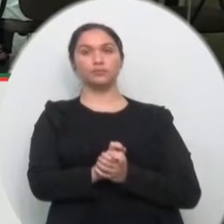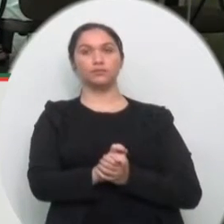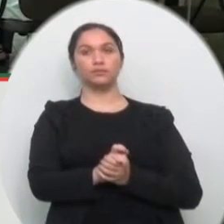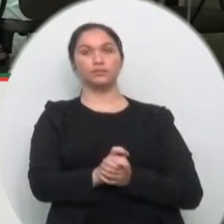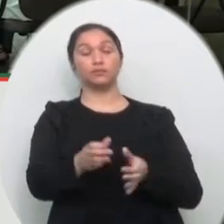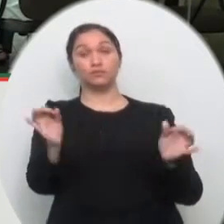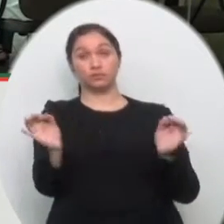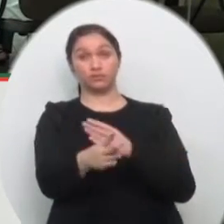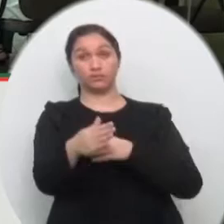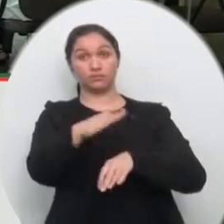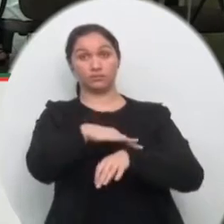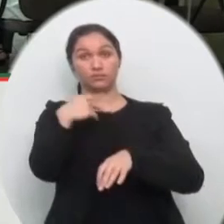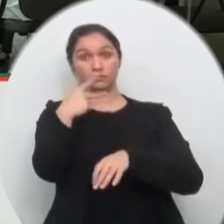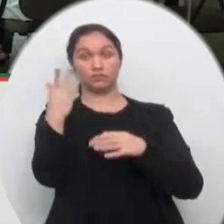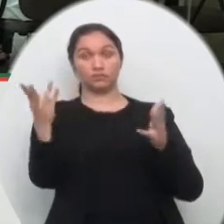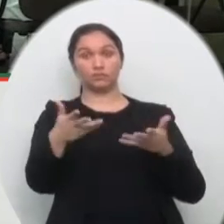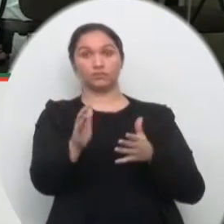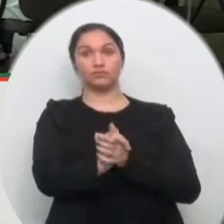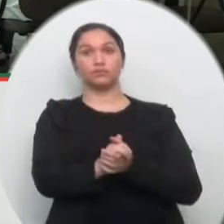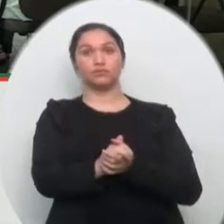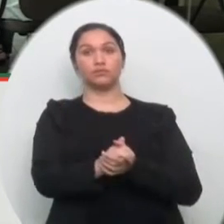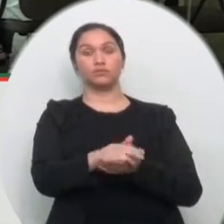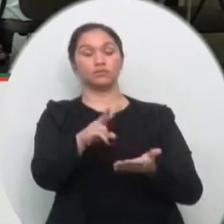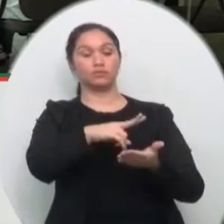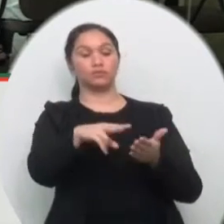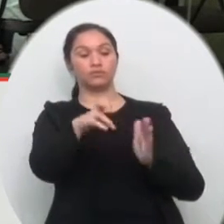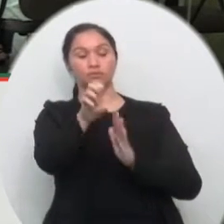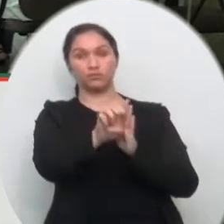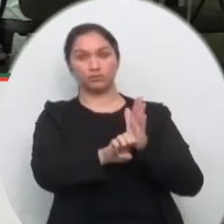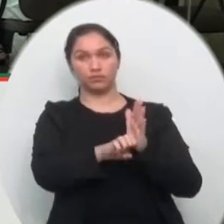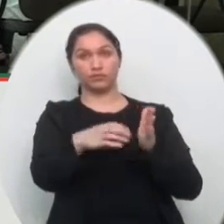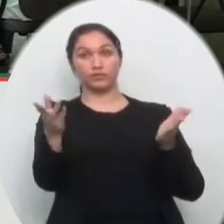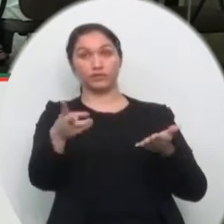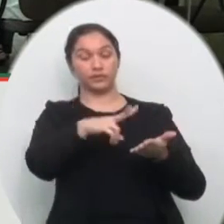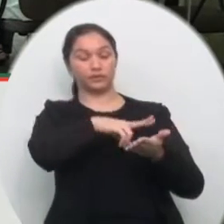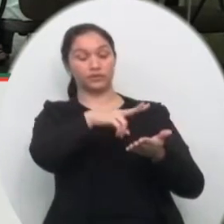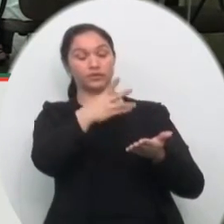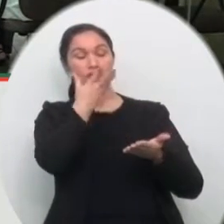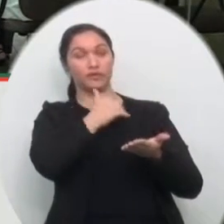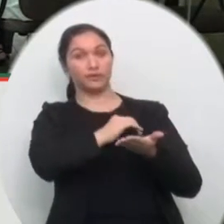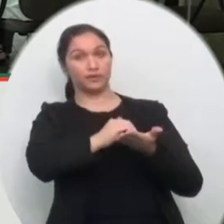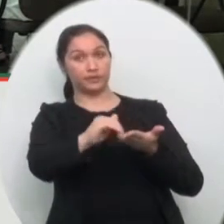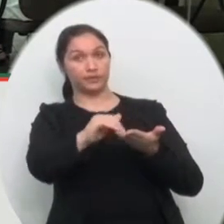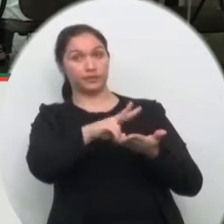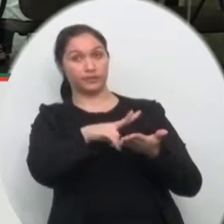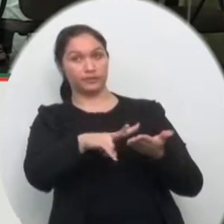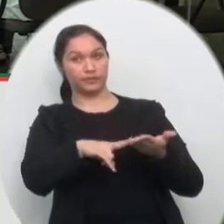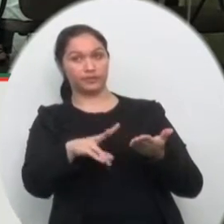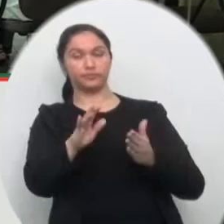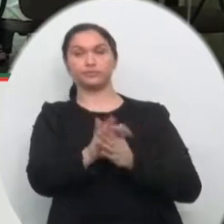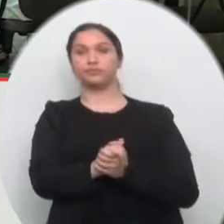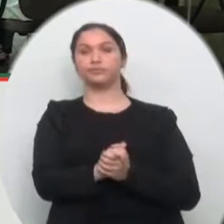Bom, terminado o horário político, passamos ao grande expediente. Solicito ao senhor secretário para que faça a leitura das matérias.